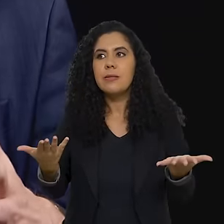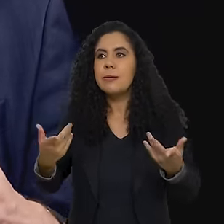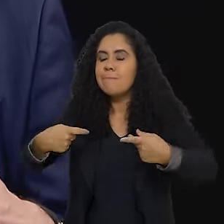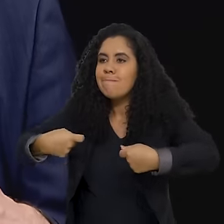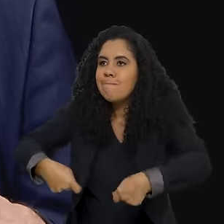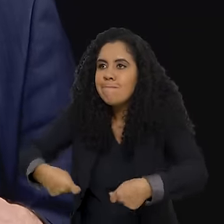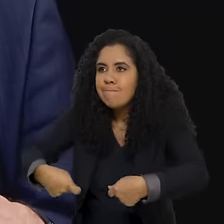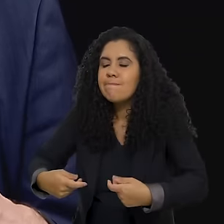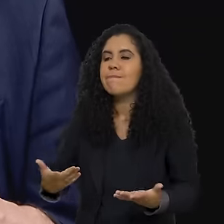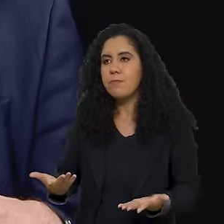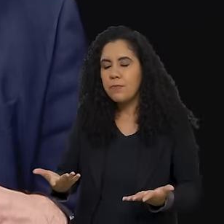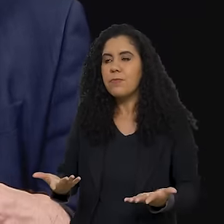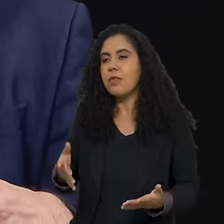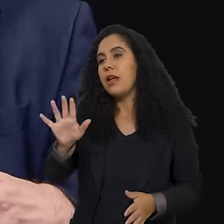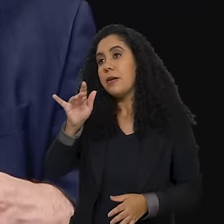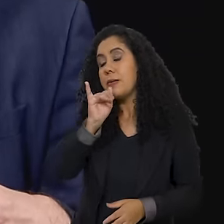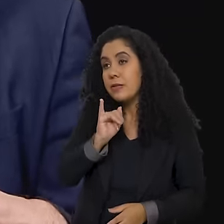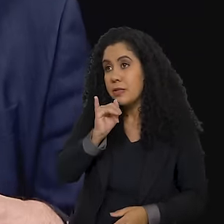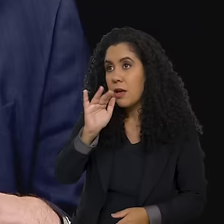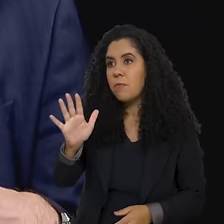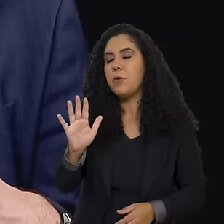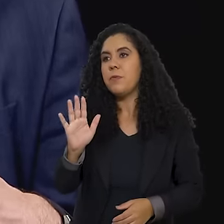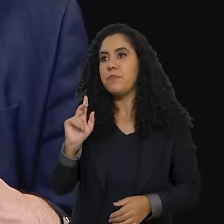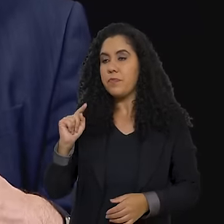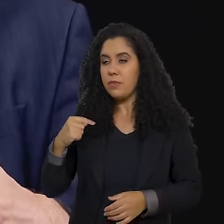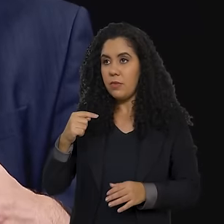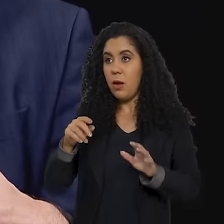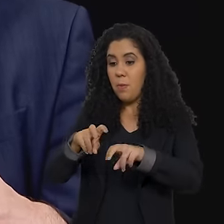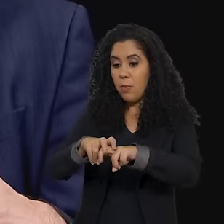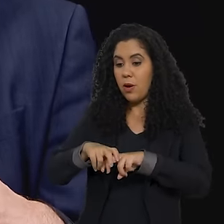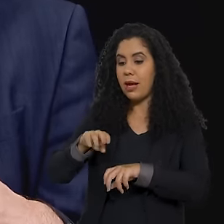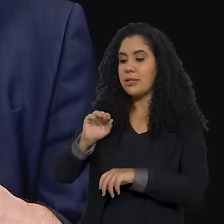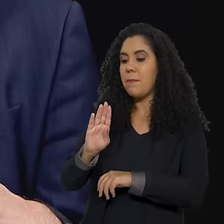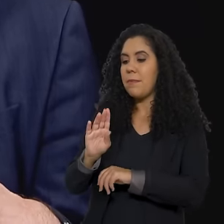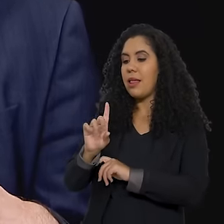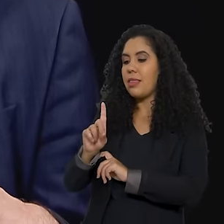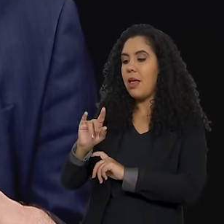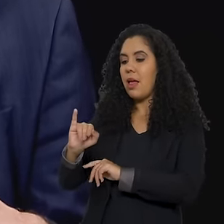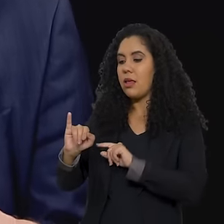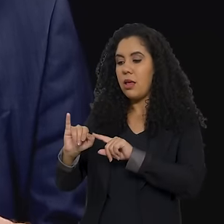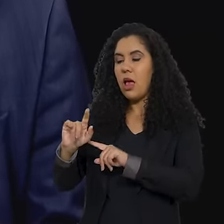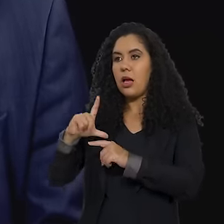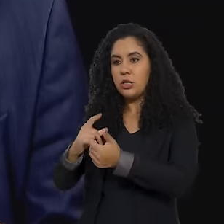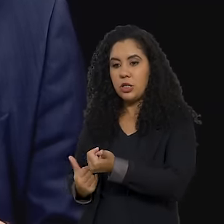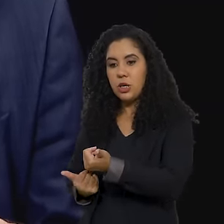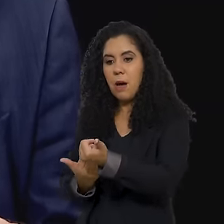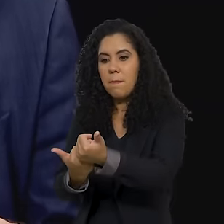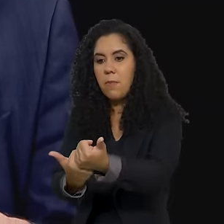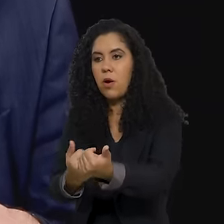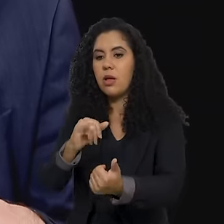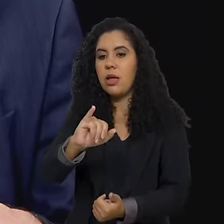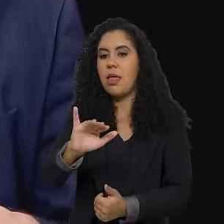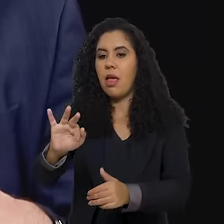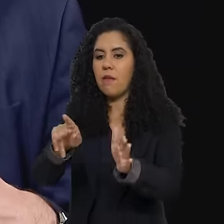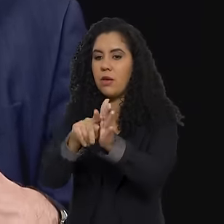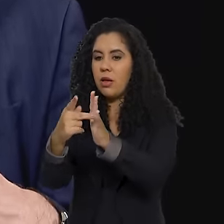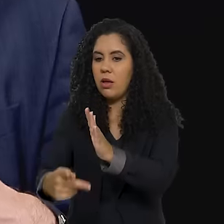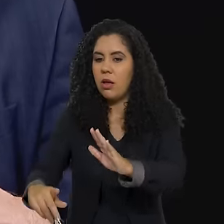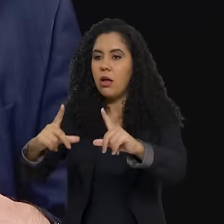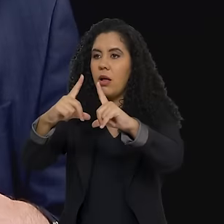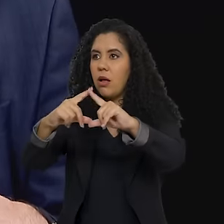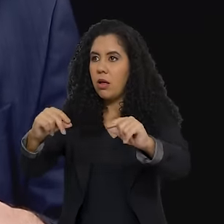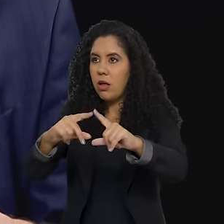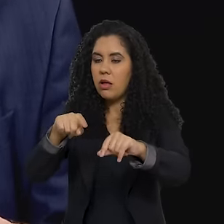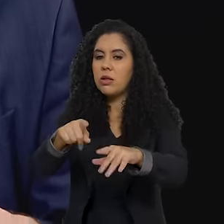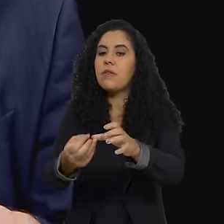agricultura de precisão, né? Então, por exemplo, nós estamos aqui, a partir da BDI, apoiando o Instituto Federal de Brasília, que